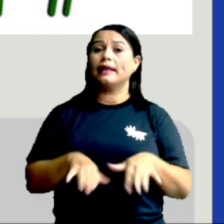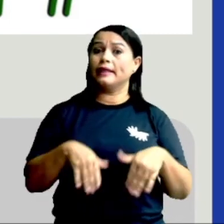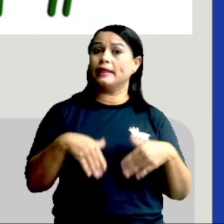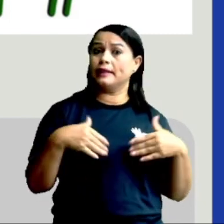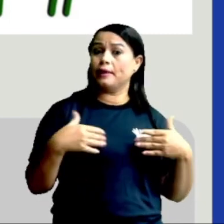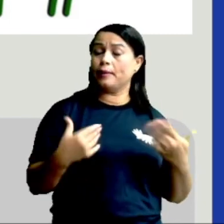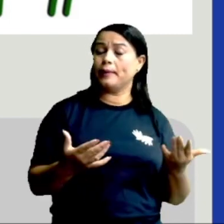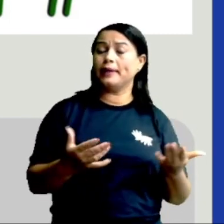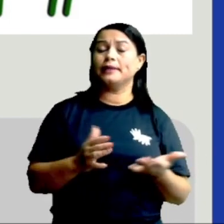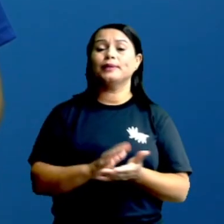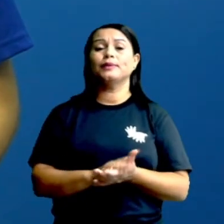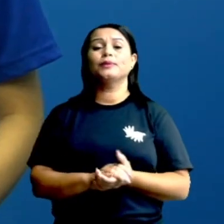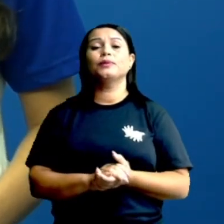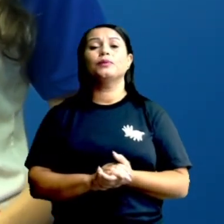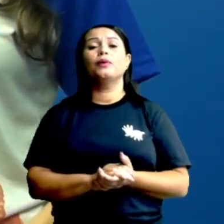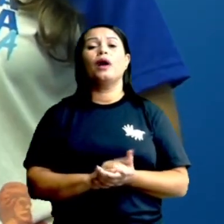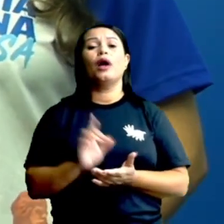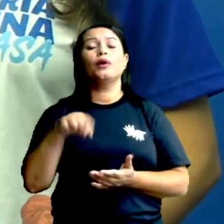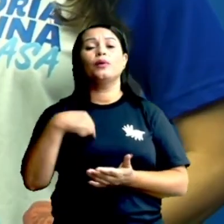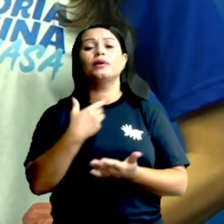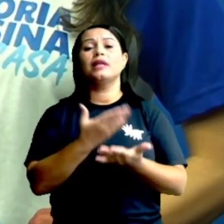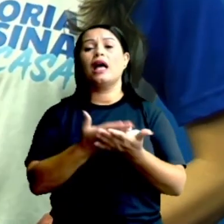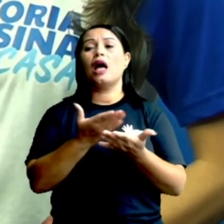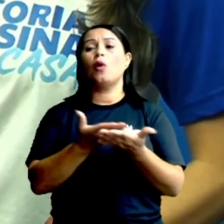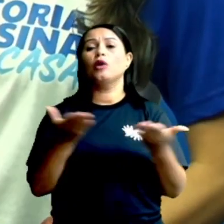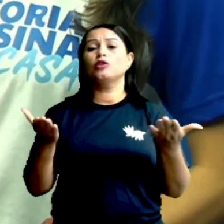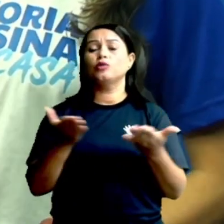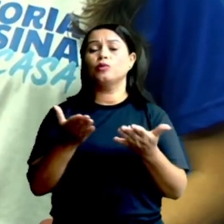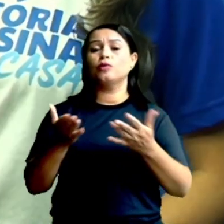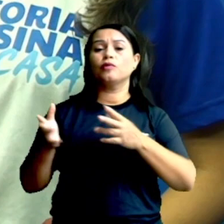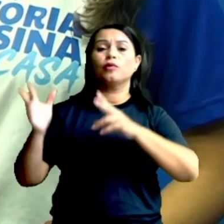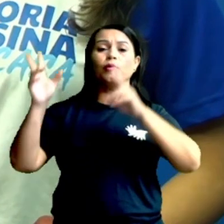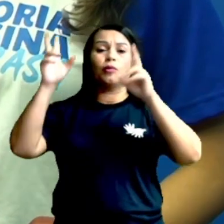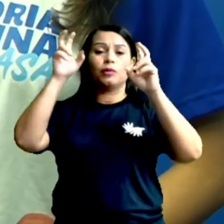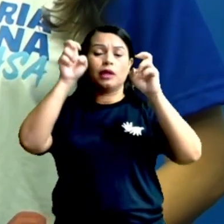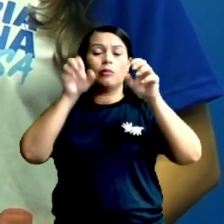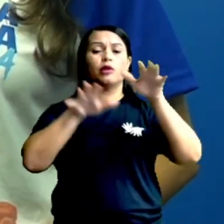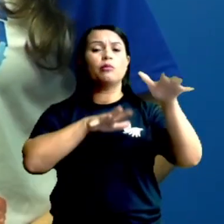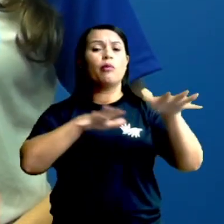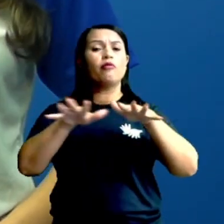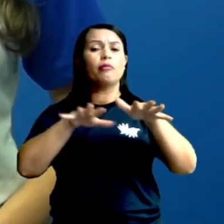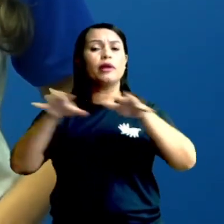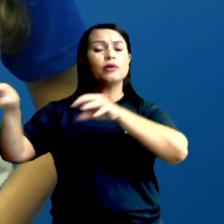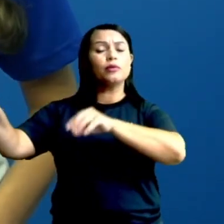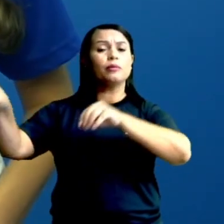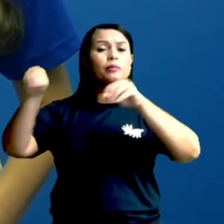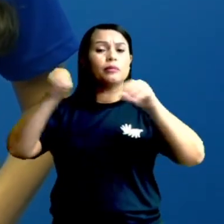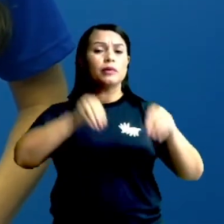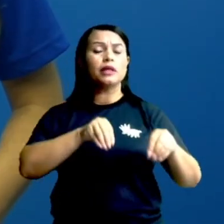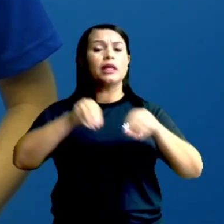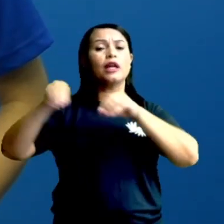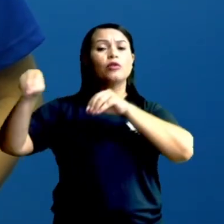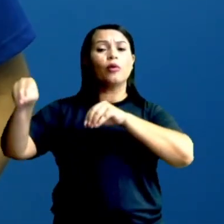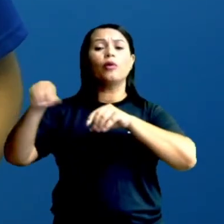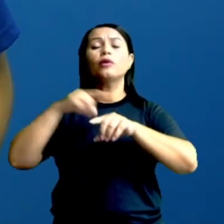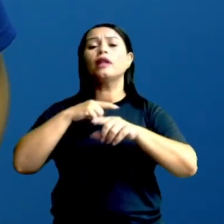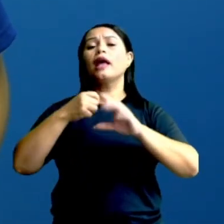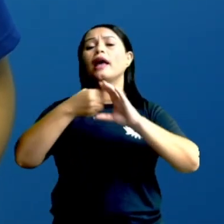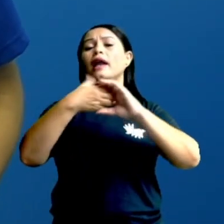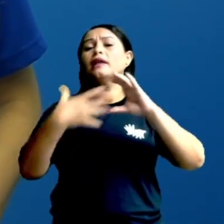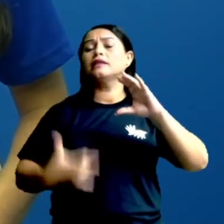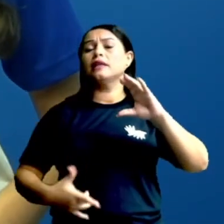Então é isso, pessoal. A nossa aula de hoje, que foi sobre movimentos migratórios, tá? Caracterizam por